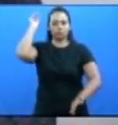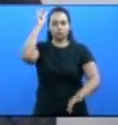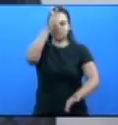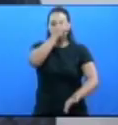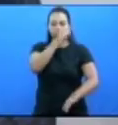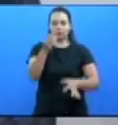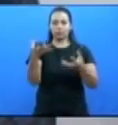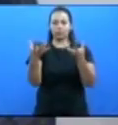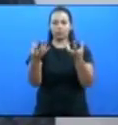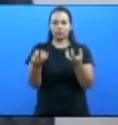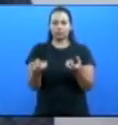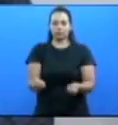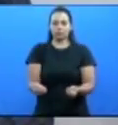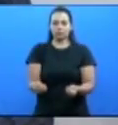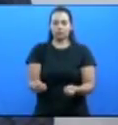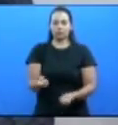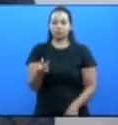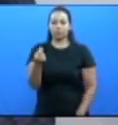são